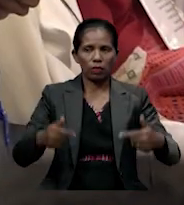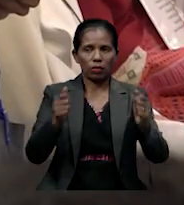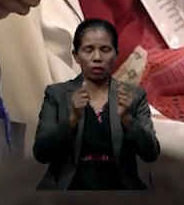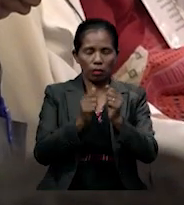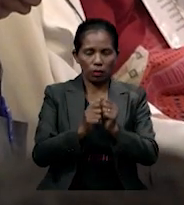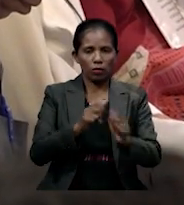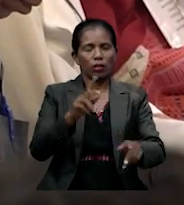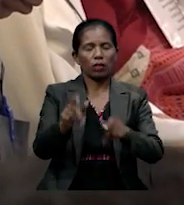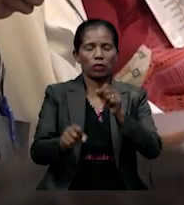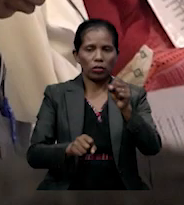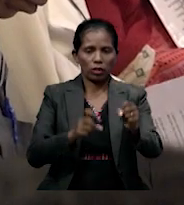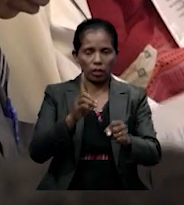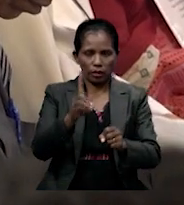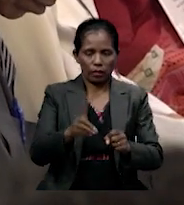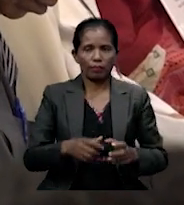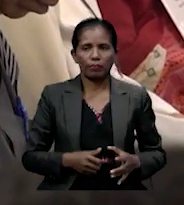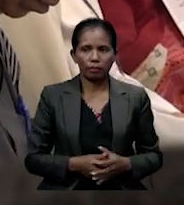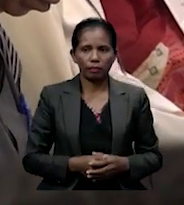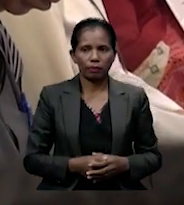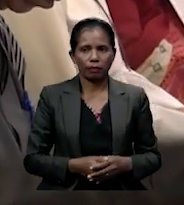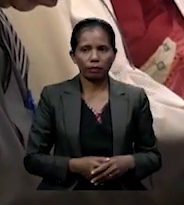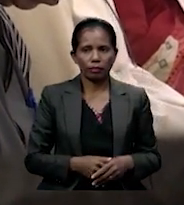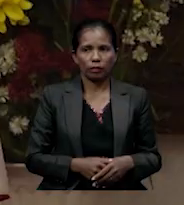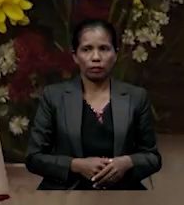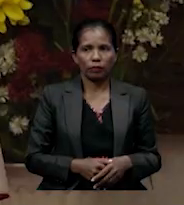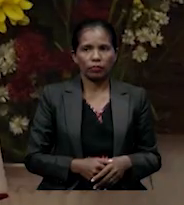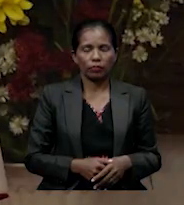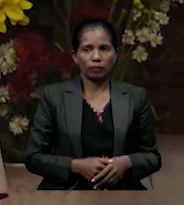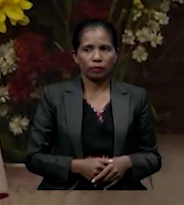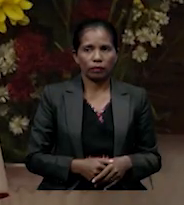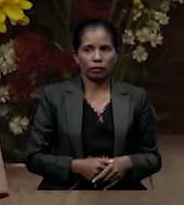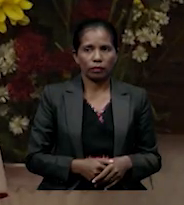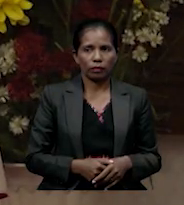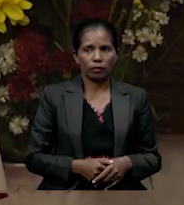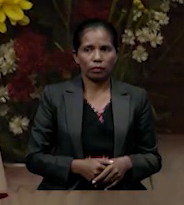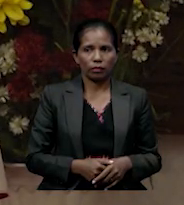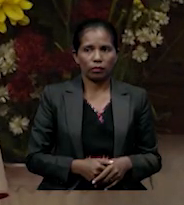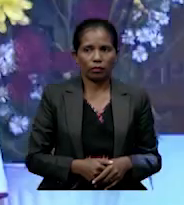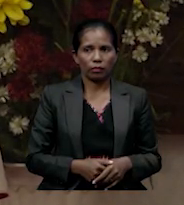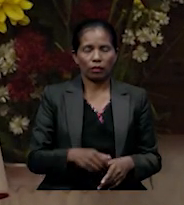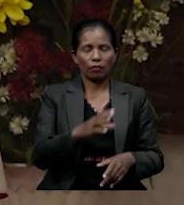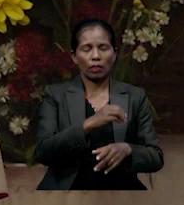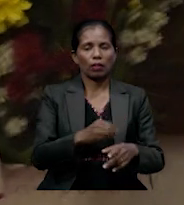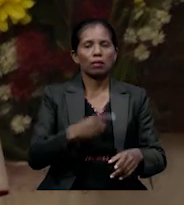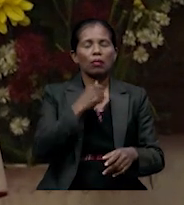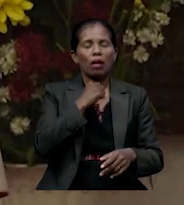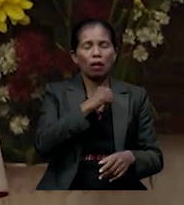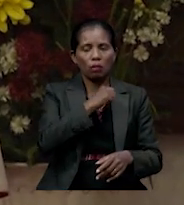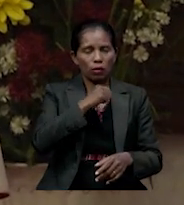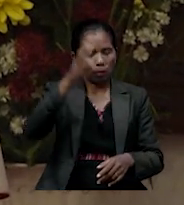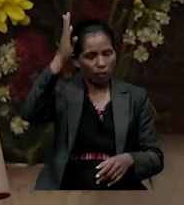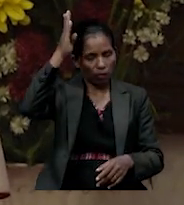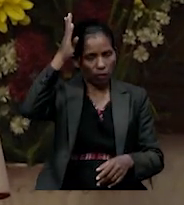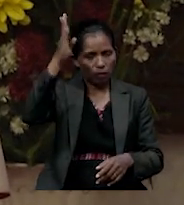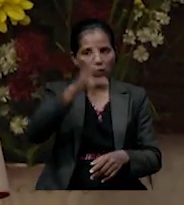sociedade nelaran. O Cazaquistão, junto ao Santo Padre, o Papa Francisco, onde